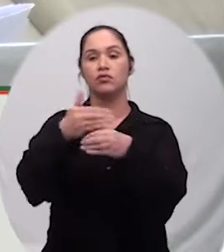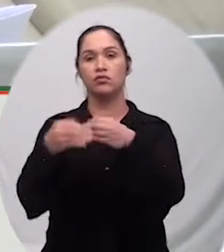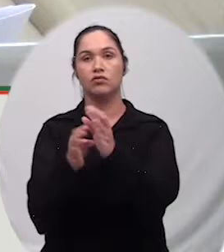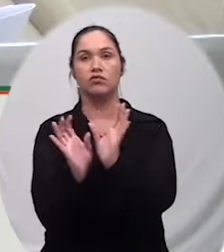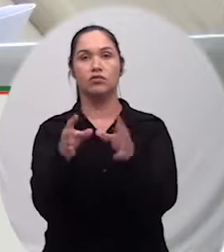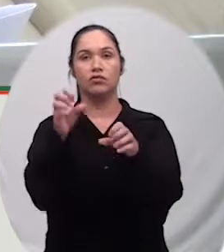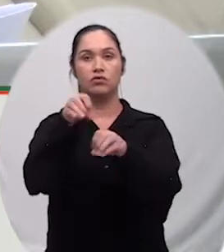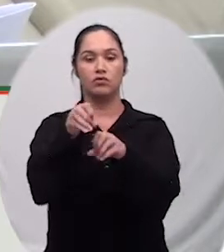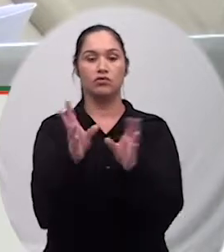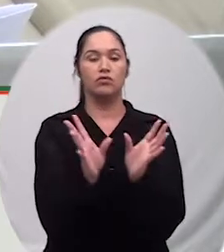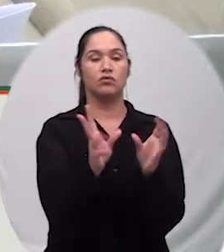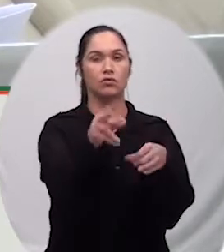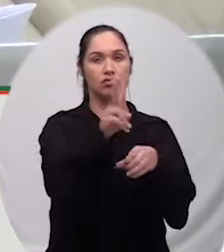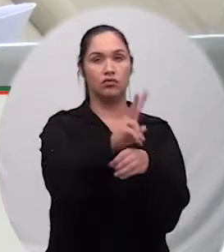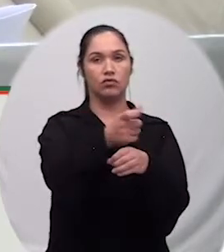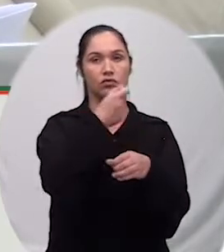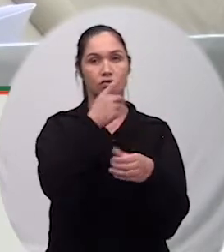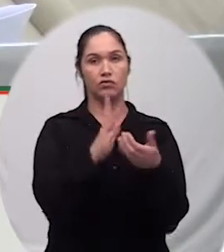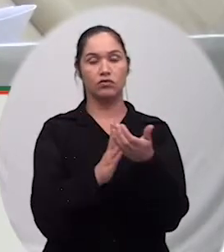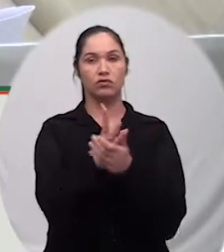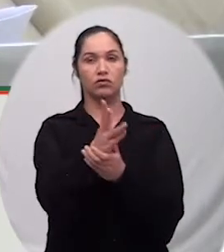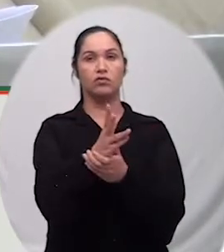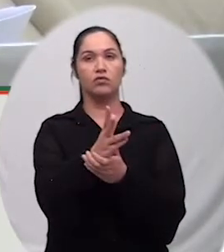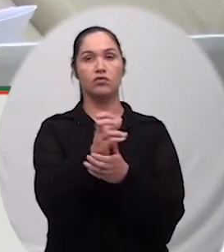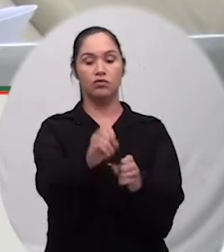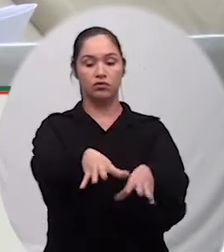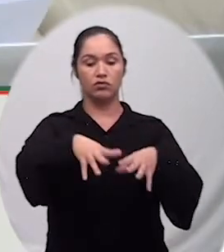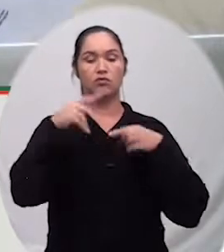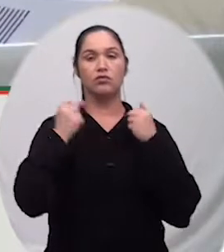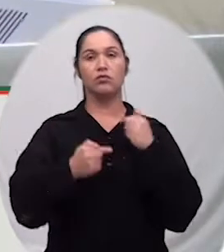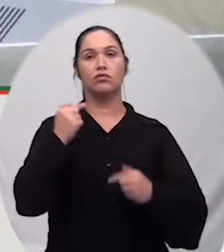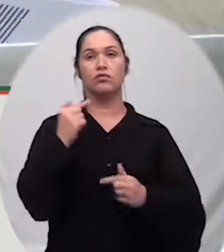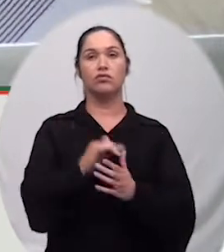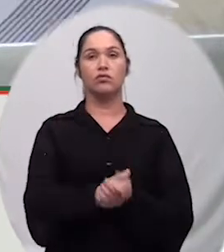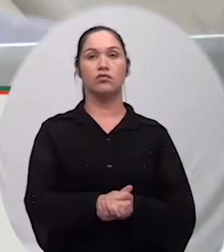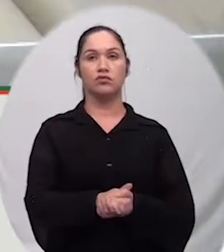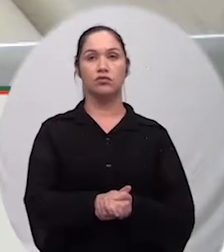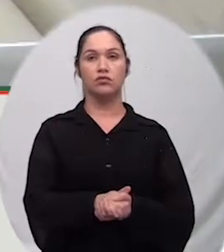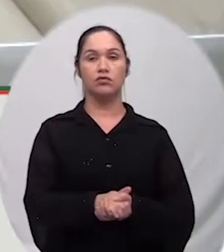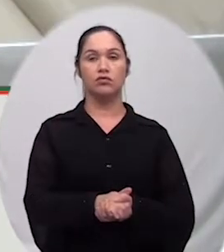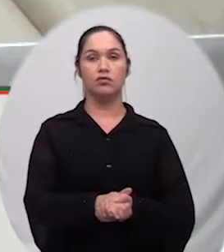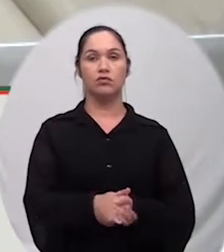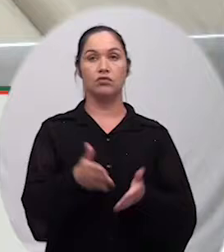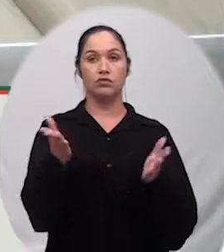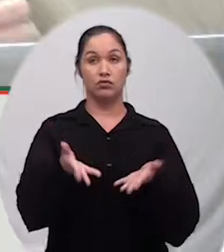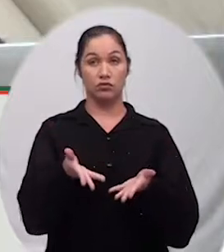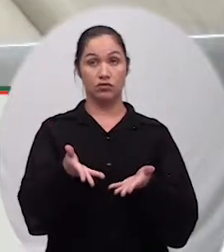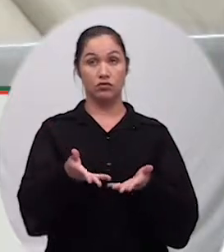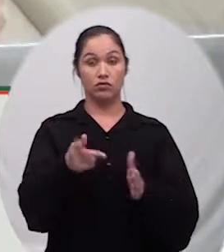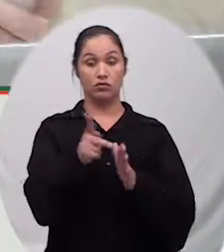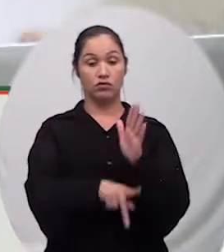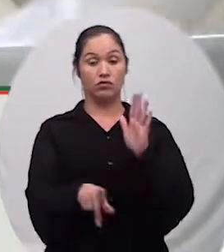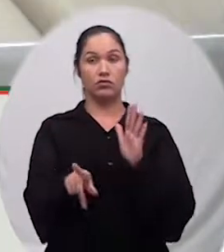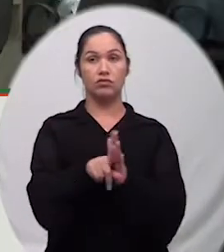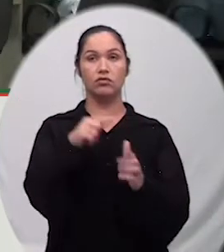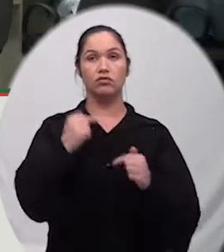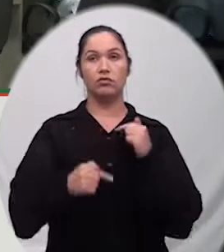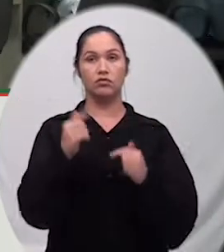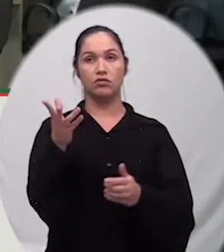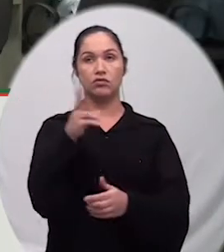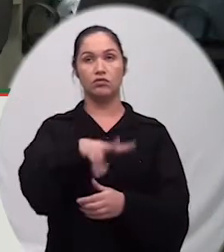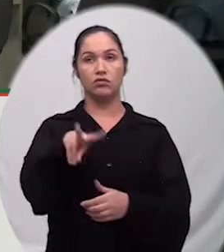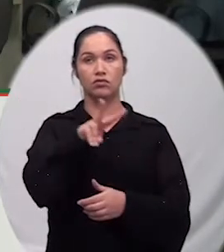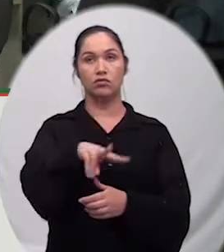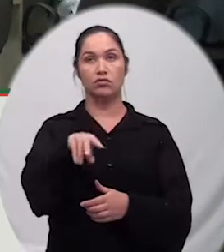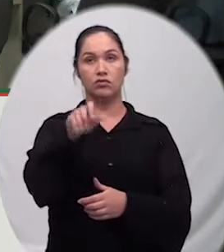de educação e de fiscalização opinaram pela aprovação, encaminhando-se à deliberação do plenário. Está em discussão o projeto. Com a